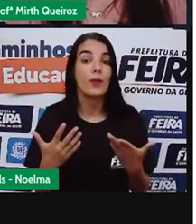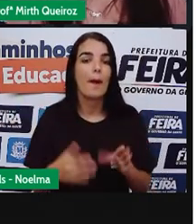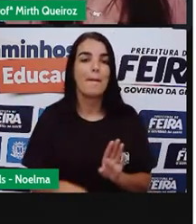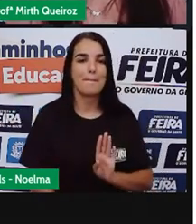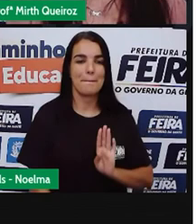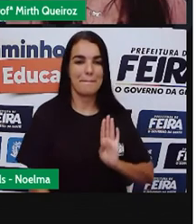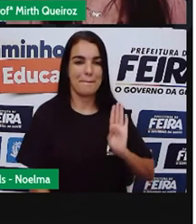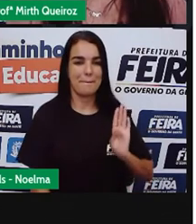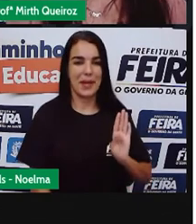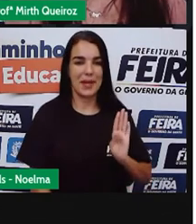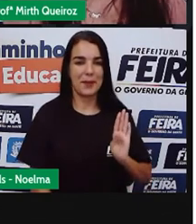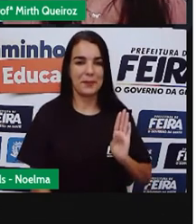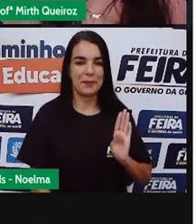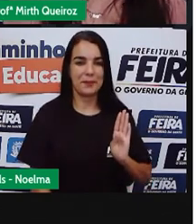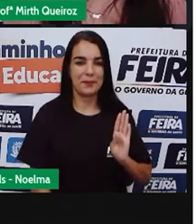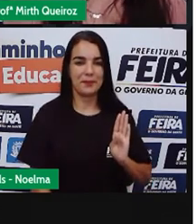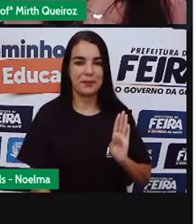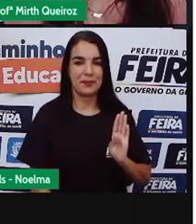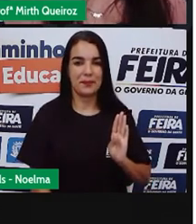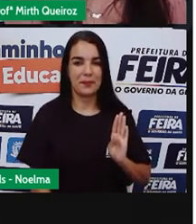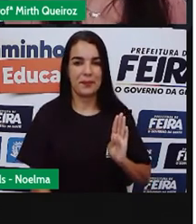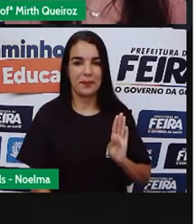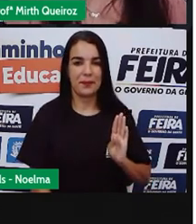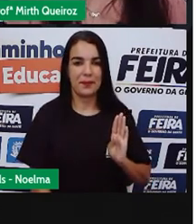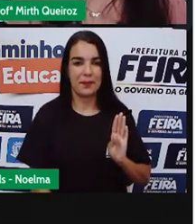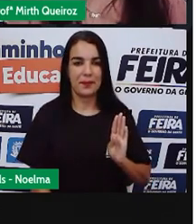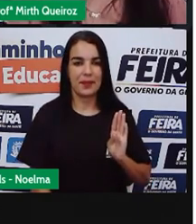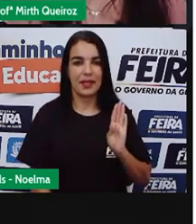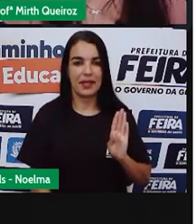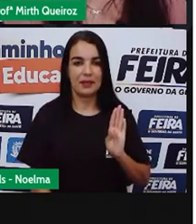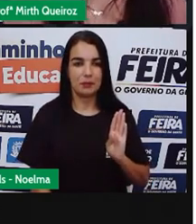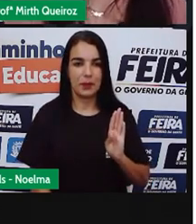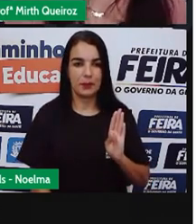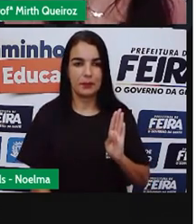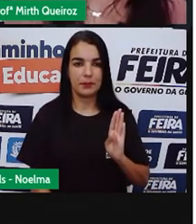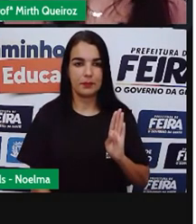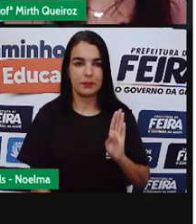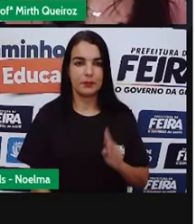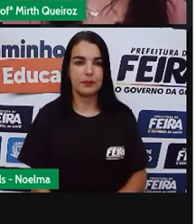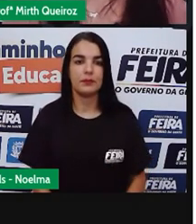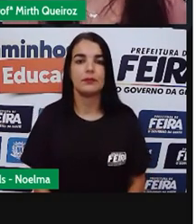B. 7, 8, 7, 9 e 8.